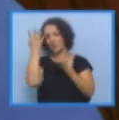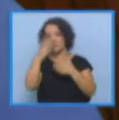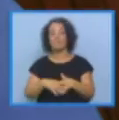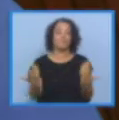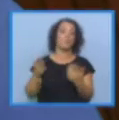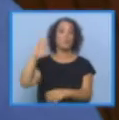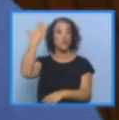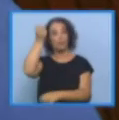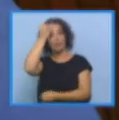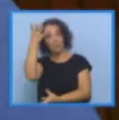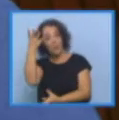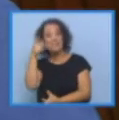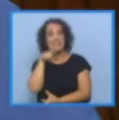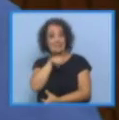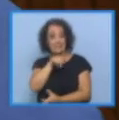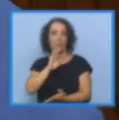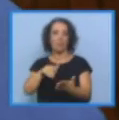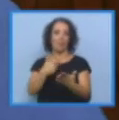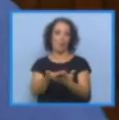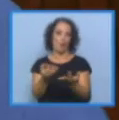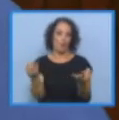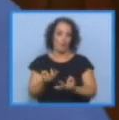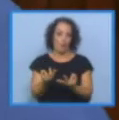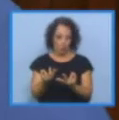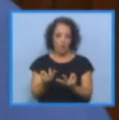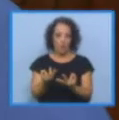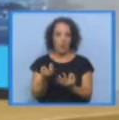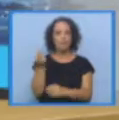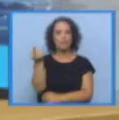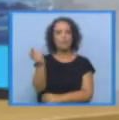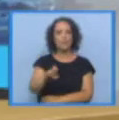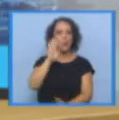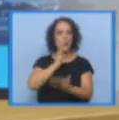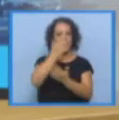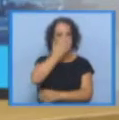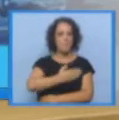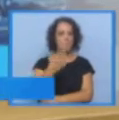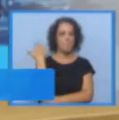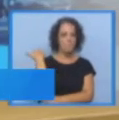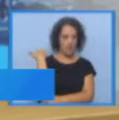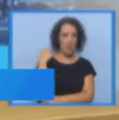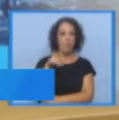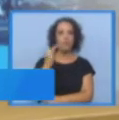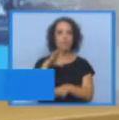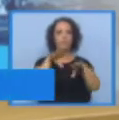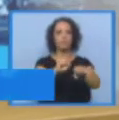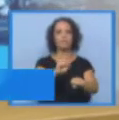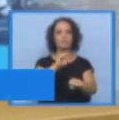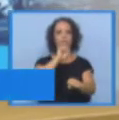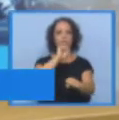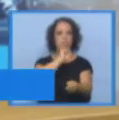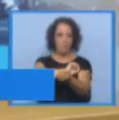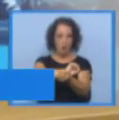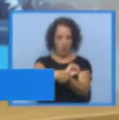esquecido e é o que, no fundo, esteve na base daquilo que foi o caso da última semana, ou seja, da prisão